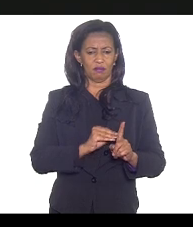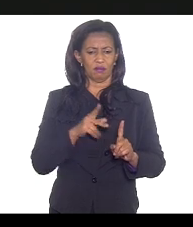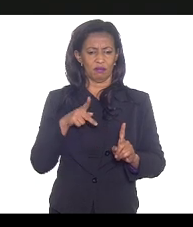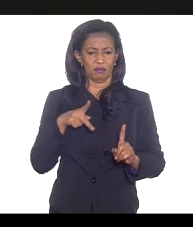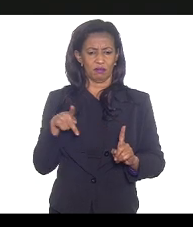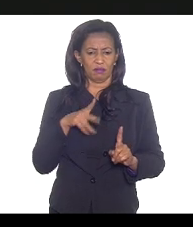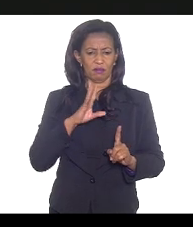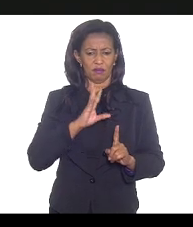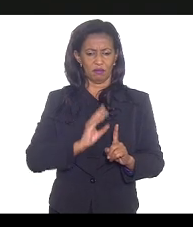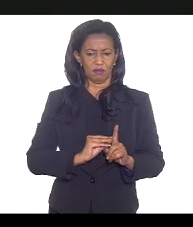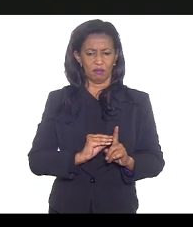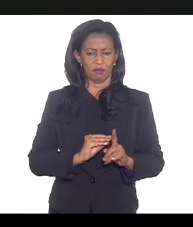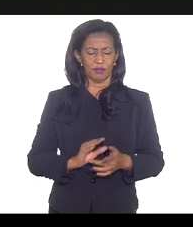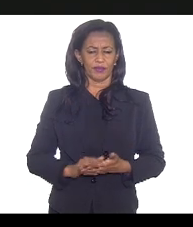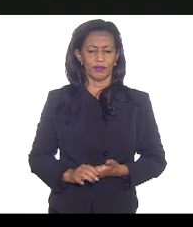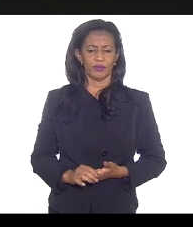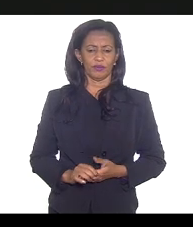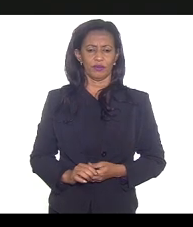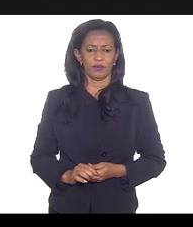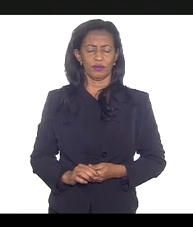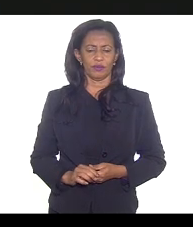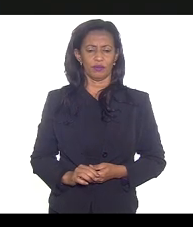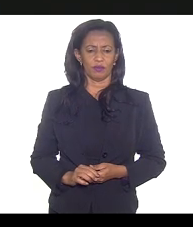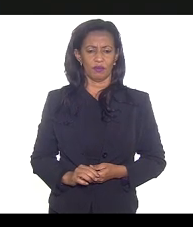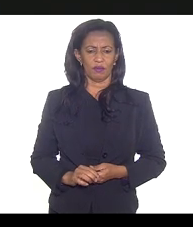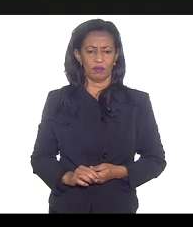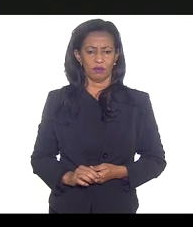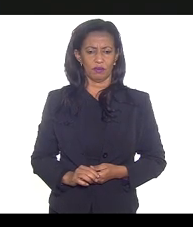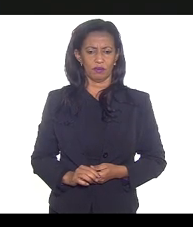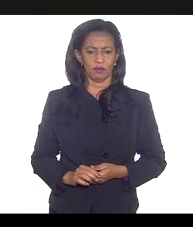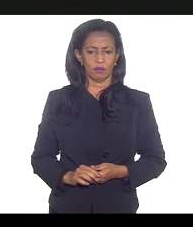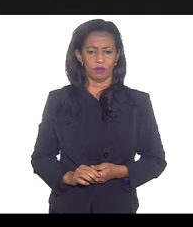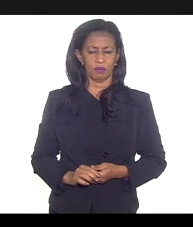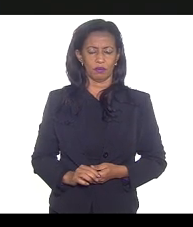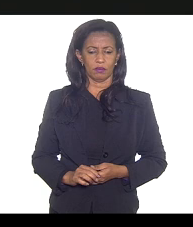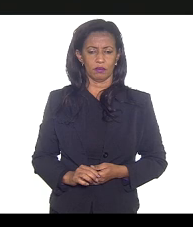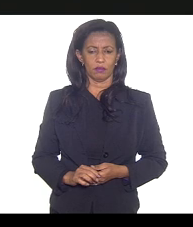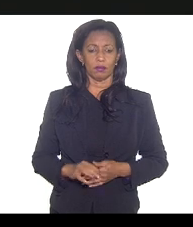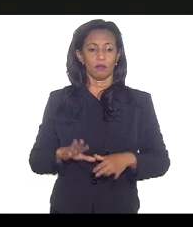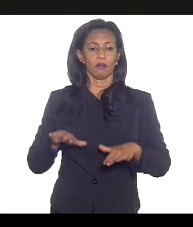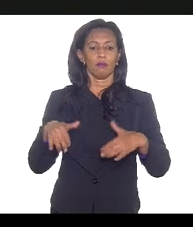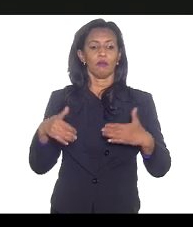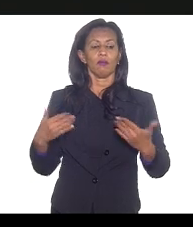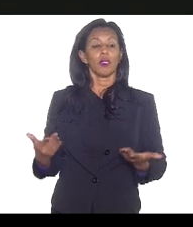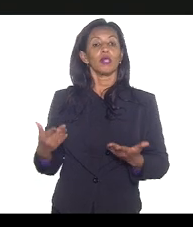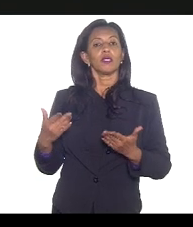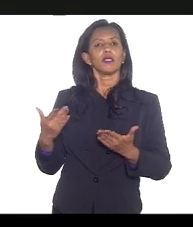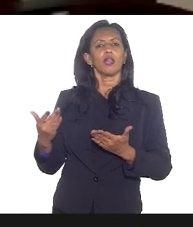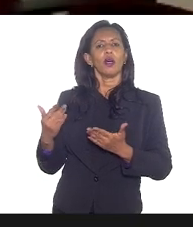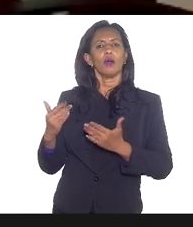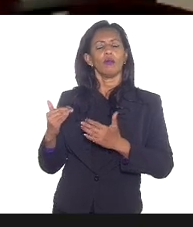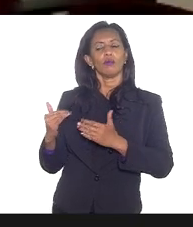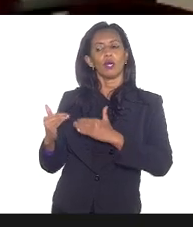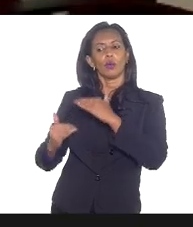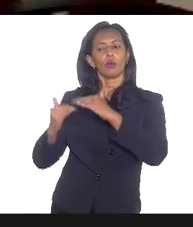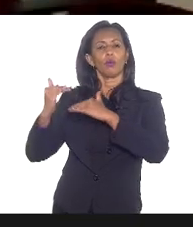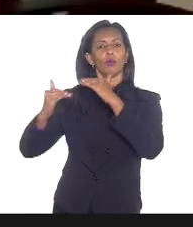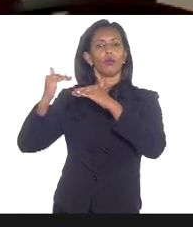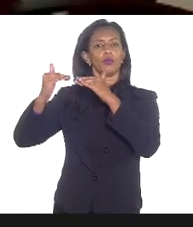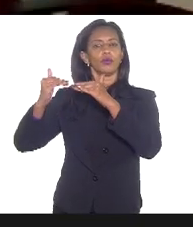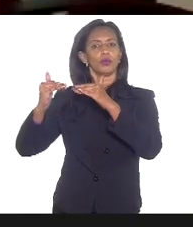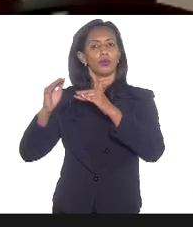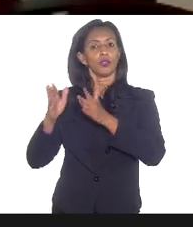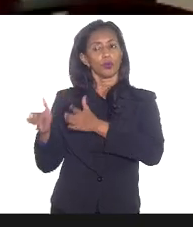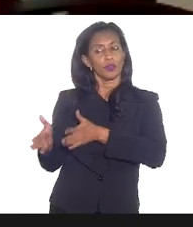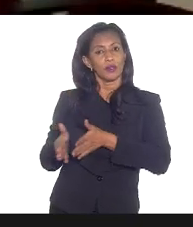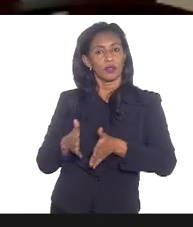Eliane, obrigado. Desculpe, professora Flávia, pode retomar a palavra. Então, na construção aí de todos esses